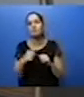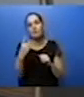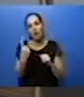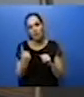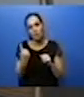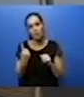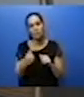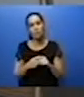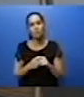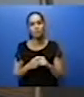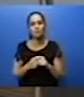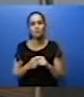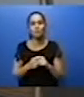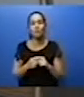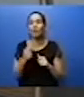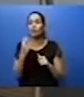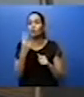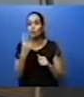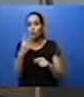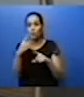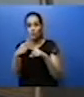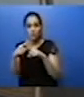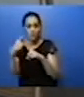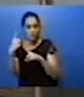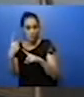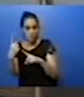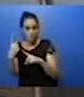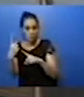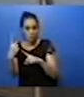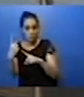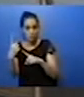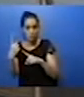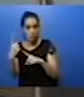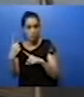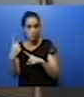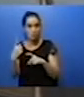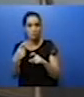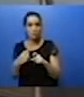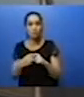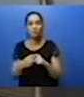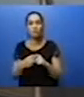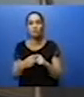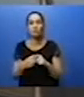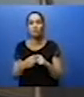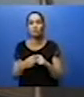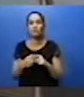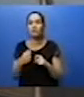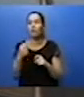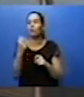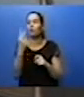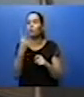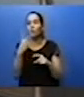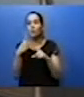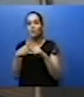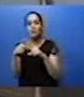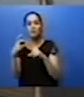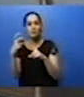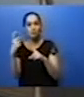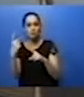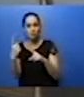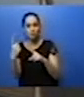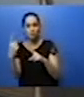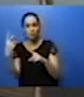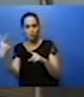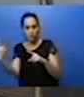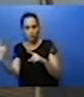daí fica como duas vezes um aliás 2 sobre um vezes um quinto duas vezes